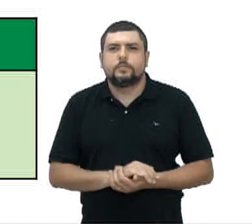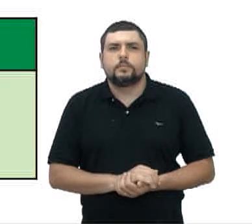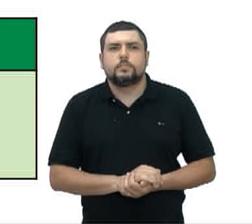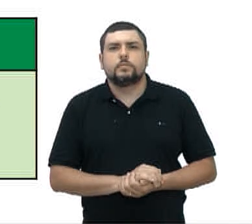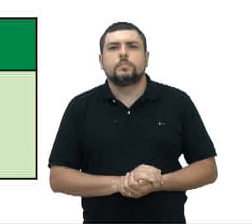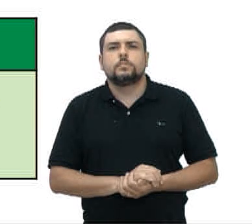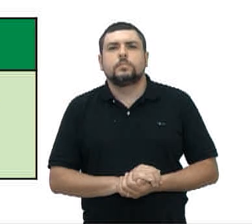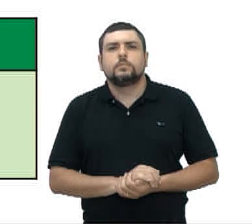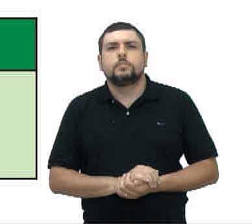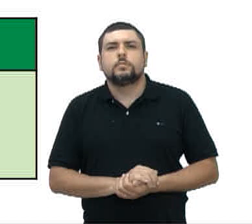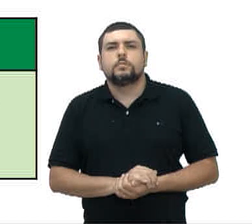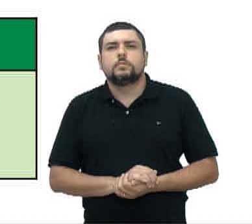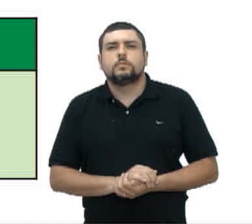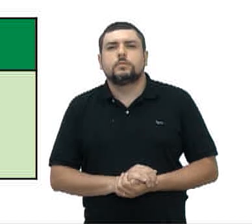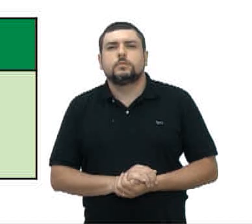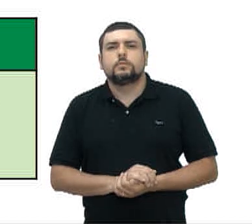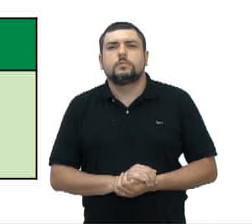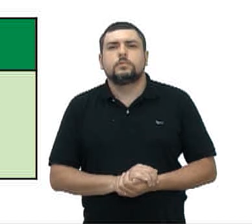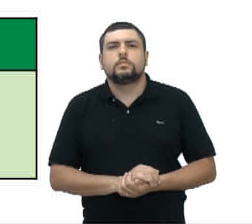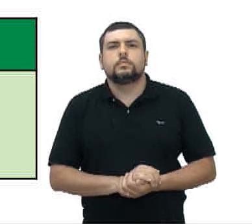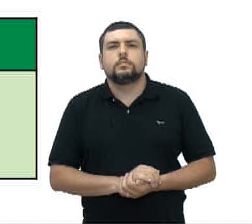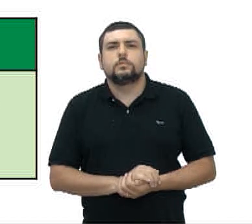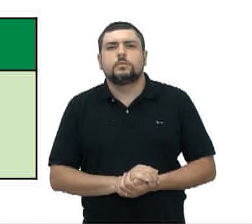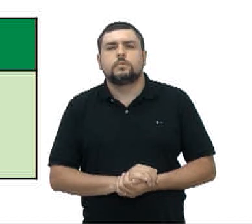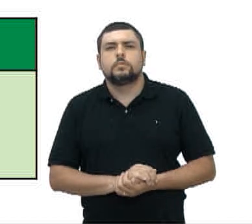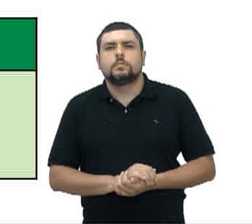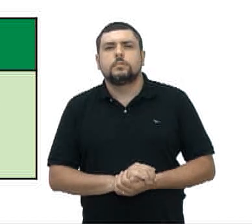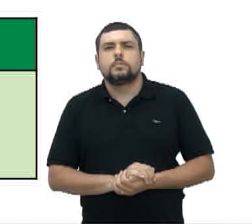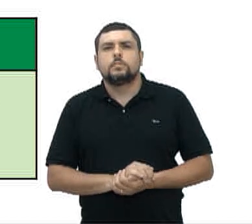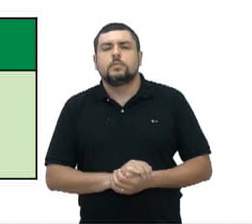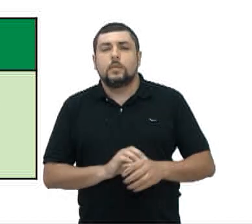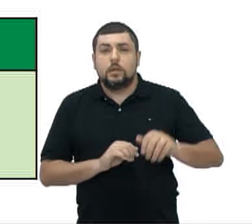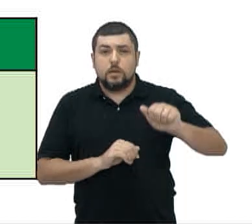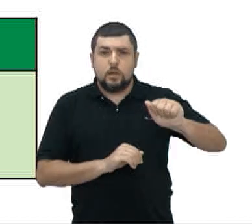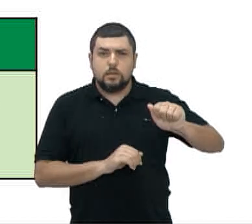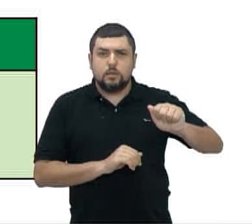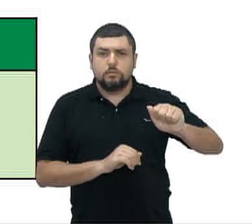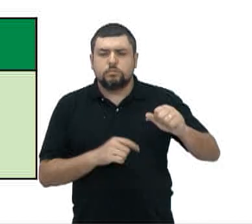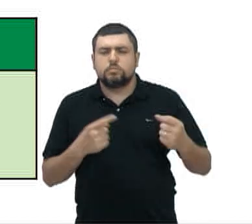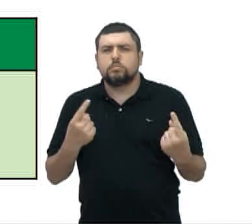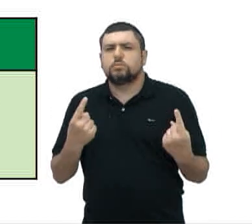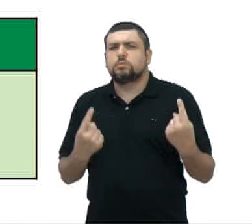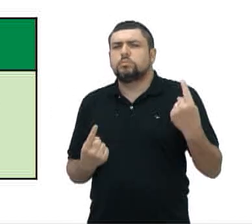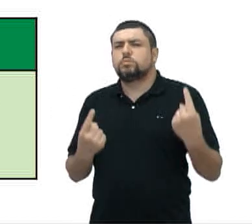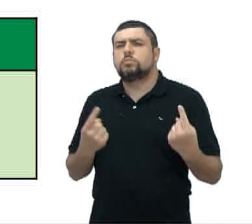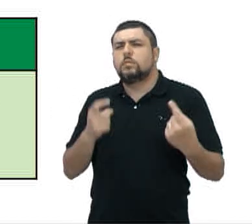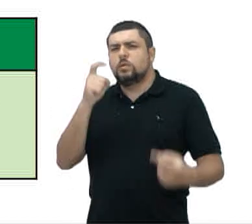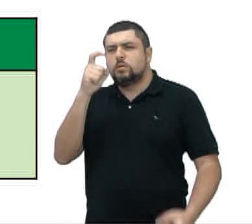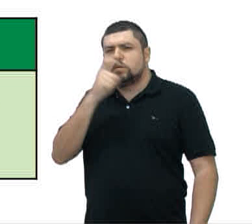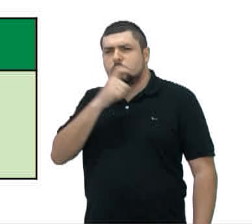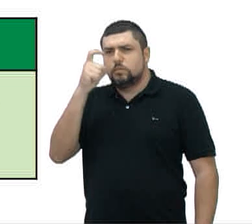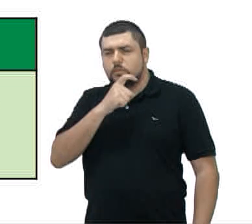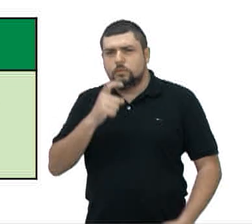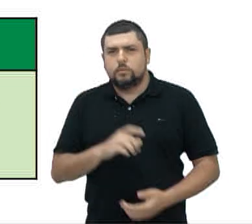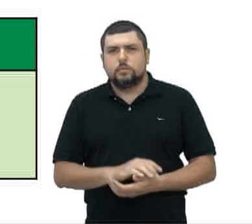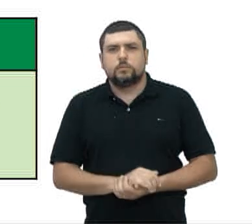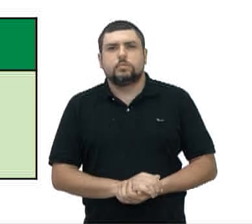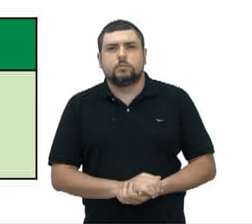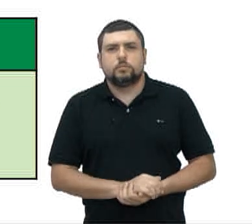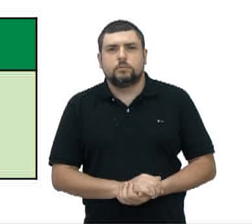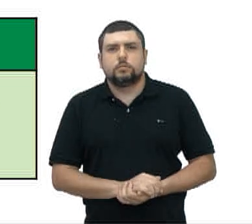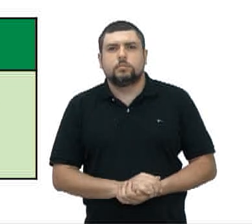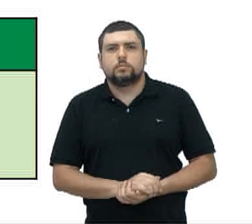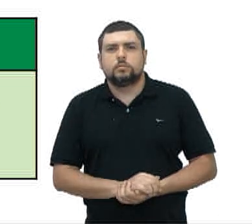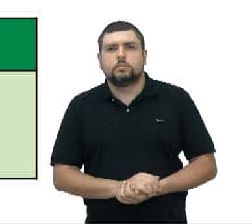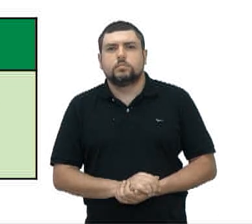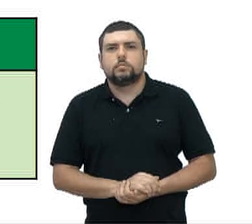diz assim, Who lied? Quem mentiu? E eu tenho aqui as 3 alternativas. Eu só vou traduzir uma